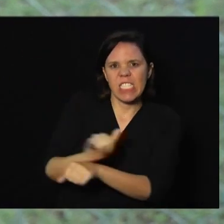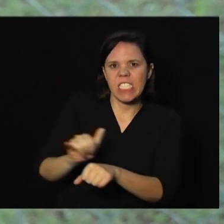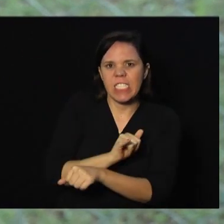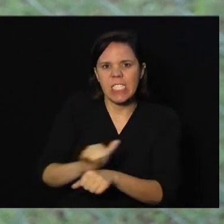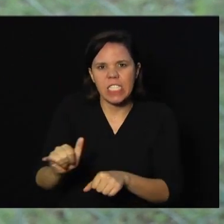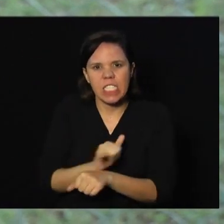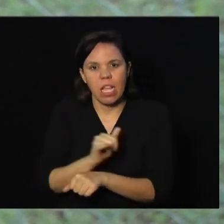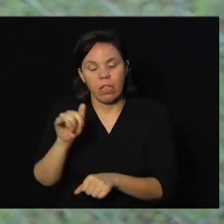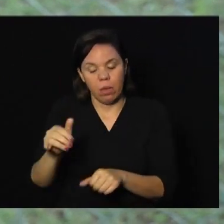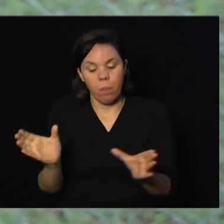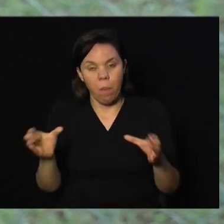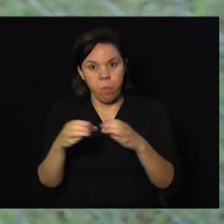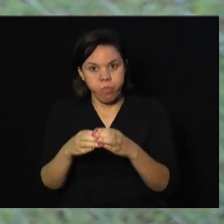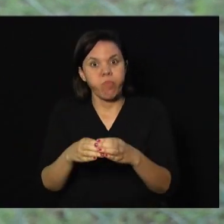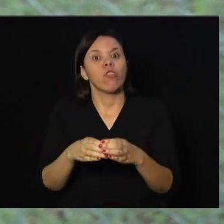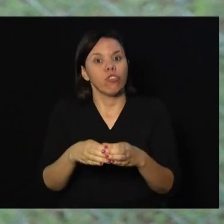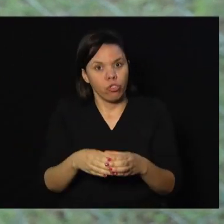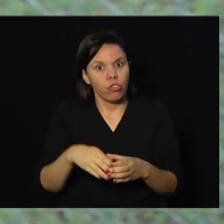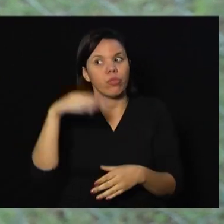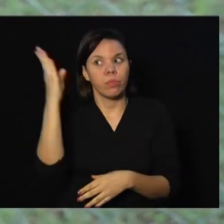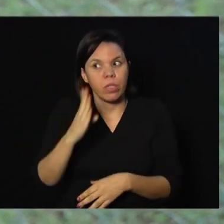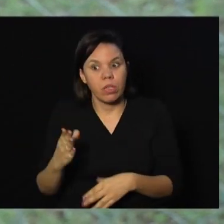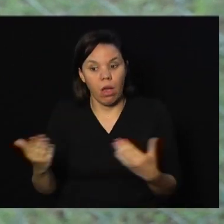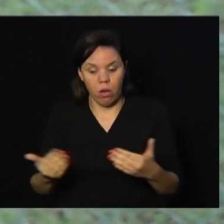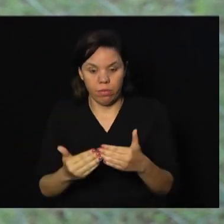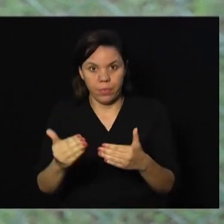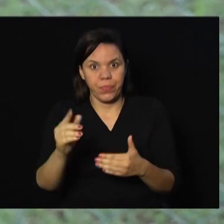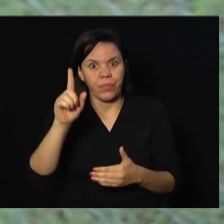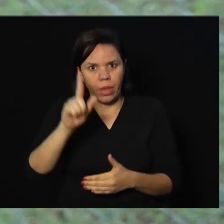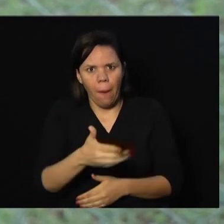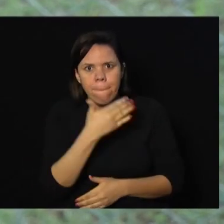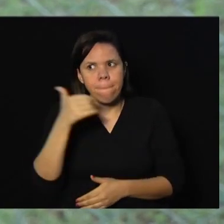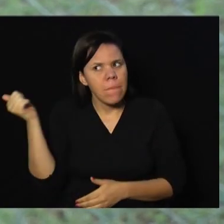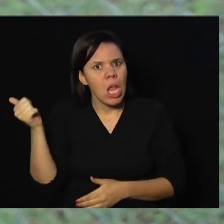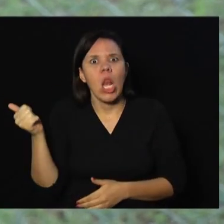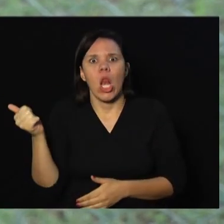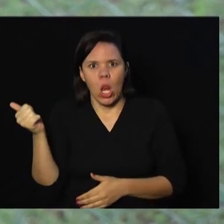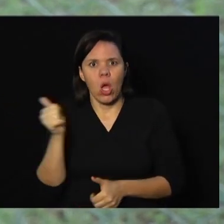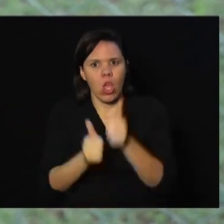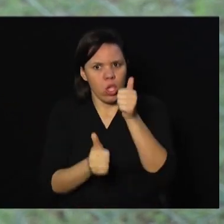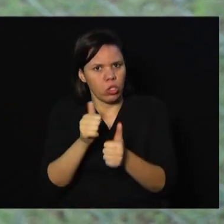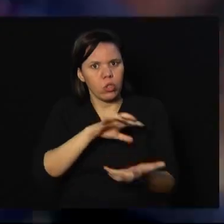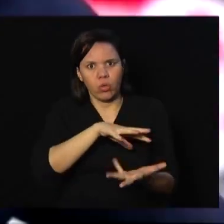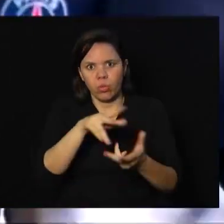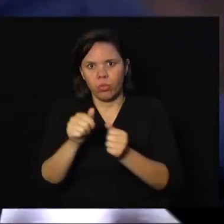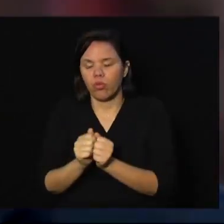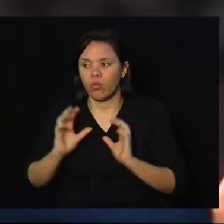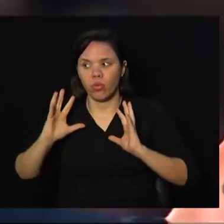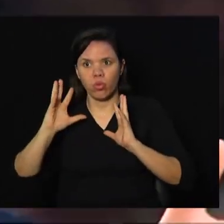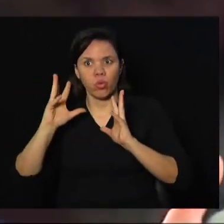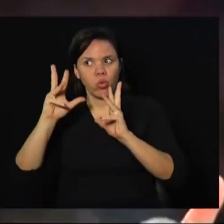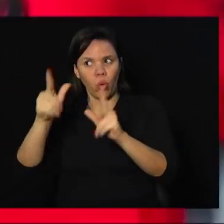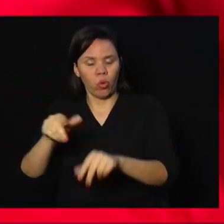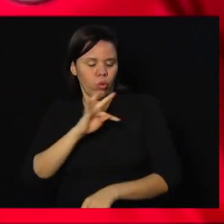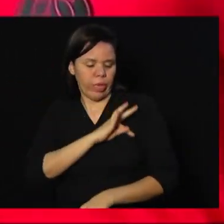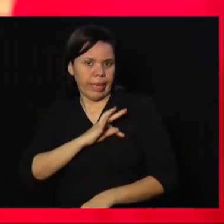para a seleção brasileira. Na atualidade, hoje, ele é de fato o melhor jogador, né? Todo treinador gostaria de